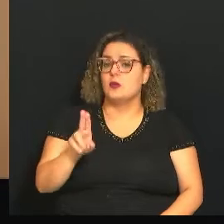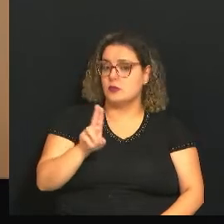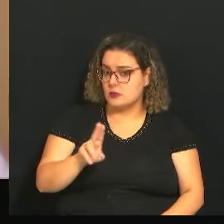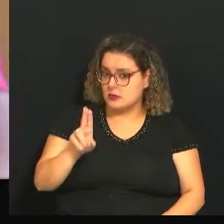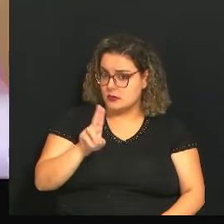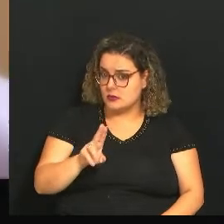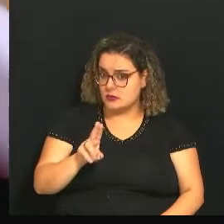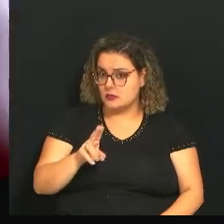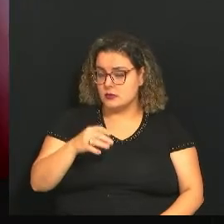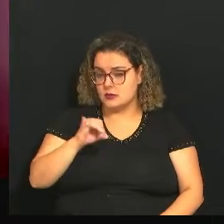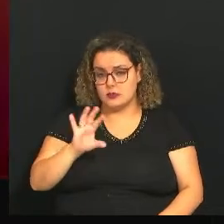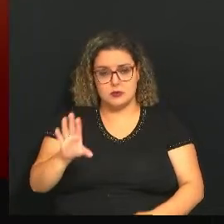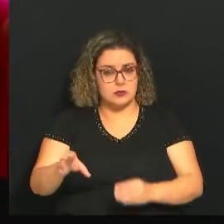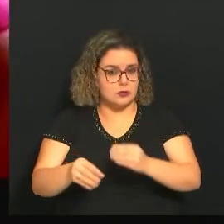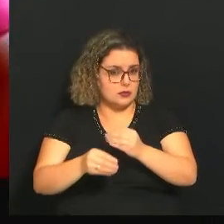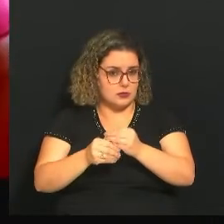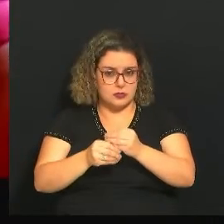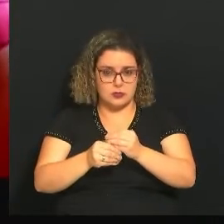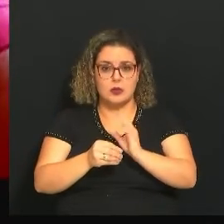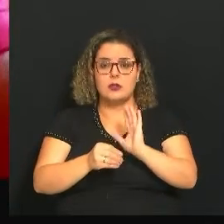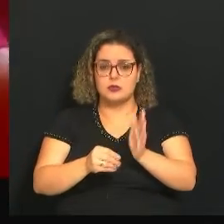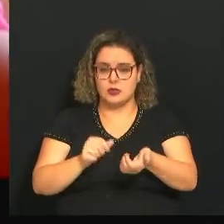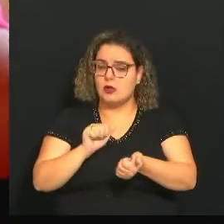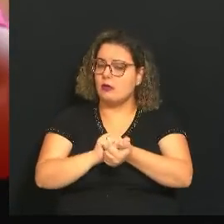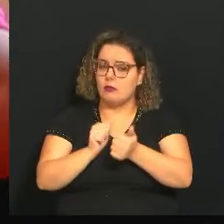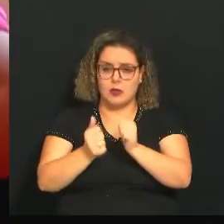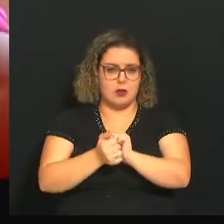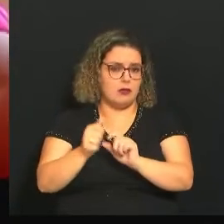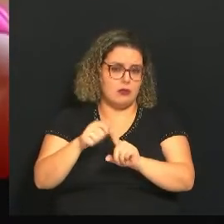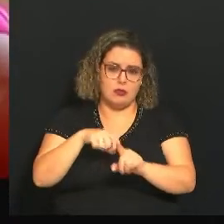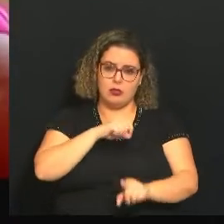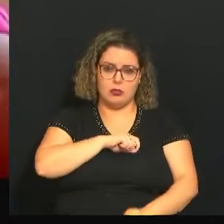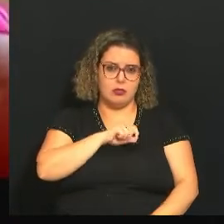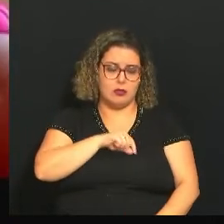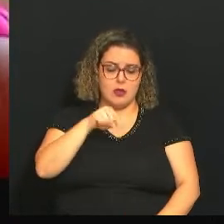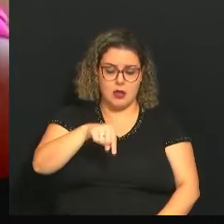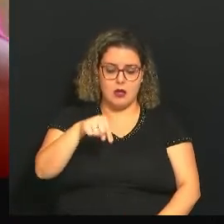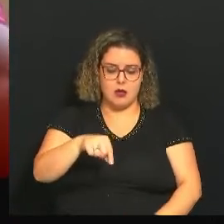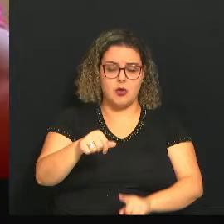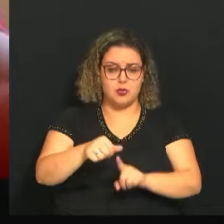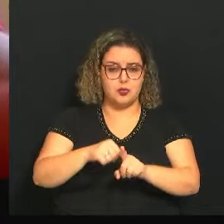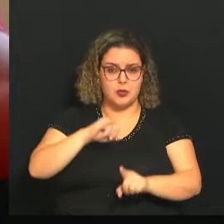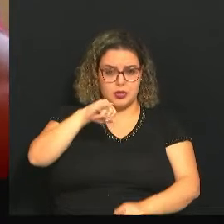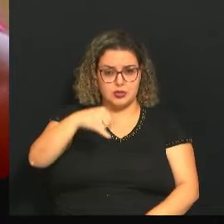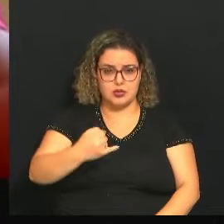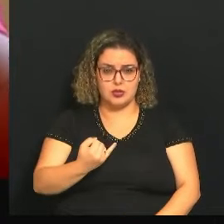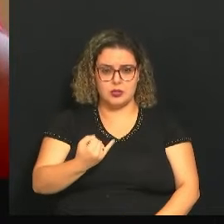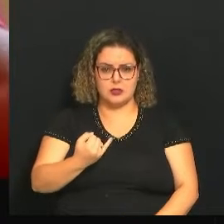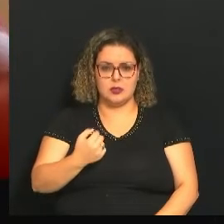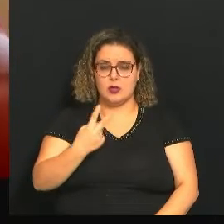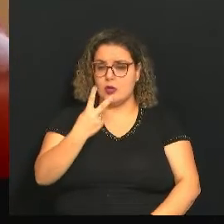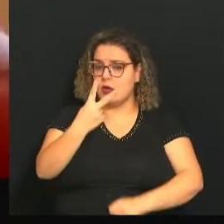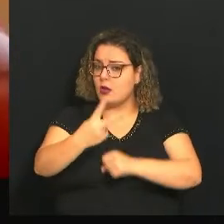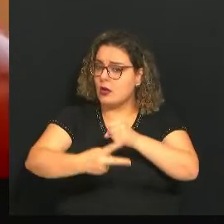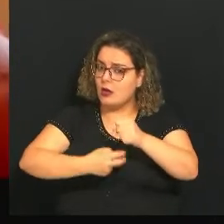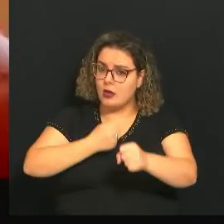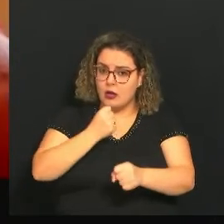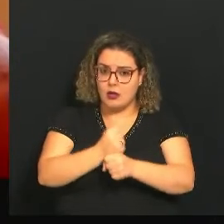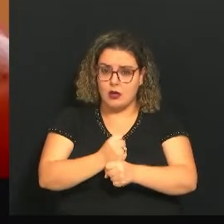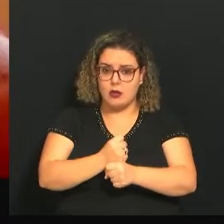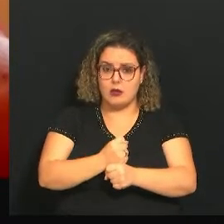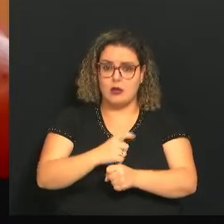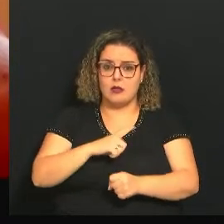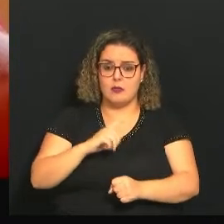não implementasse isso, já teria reajustado o salário agora em janeiro, porque em 2 anos tem inflação de 20%.